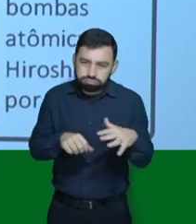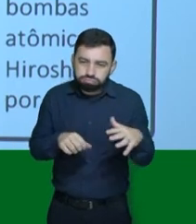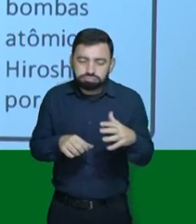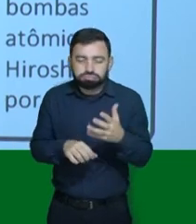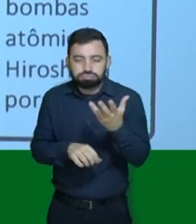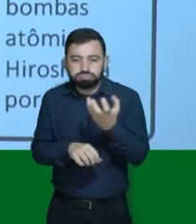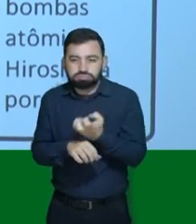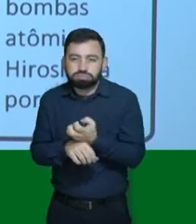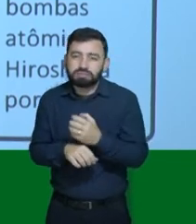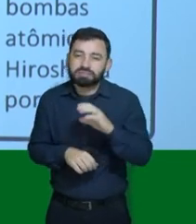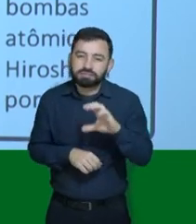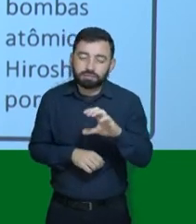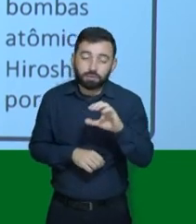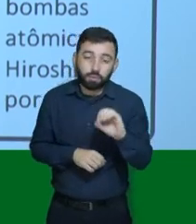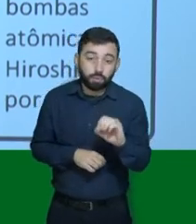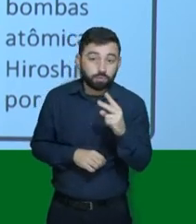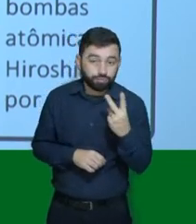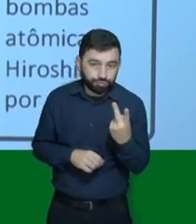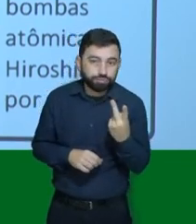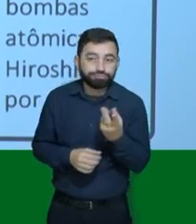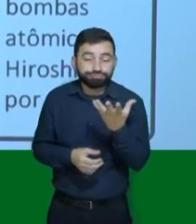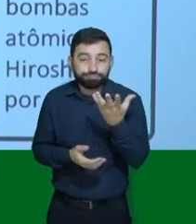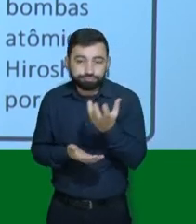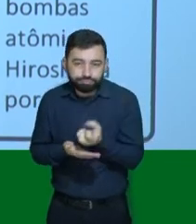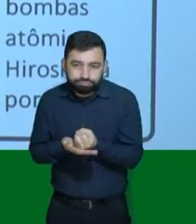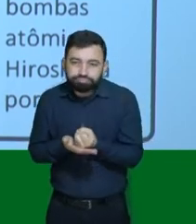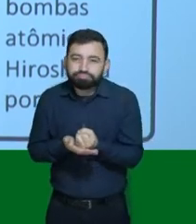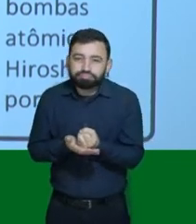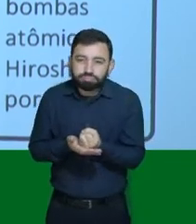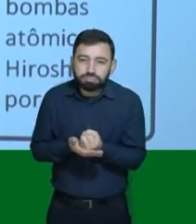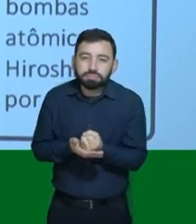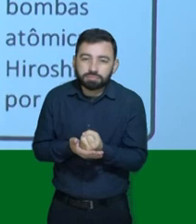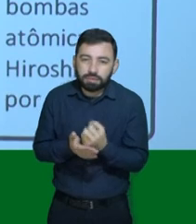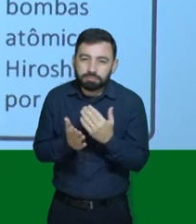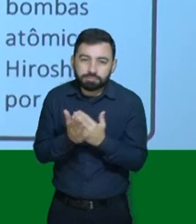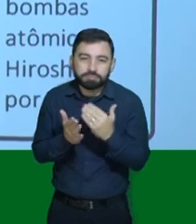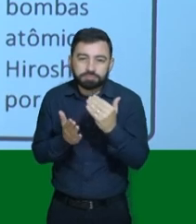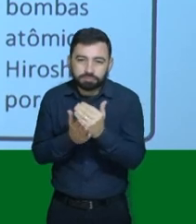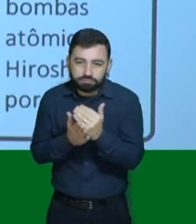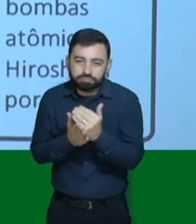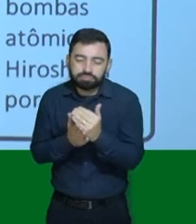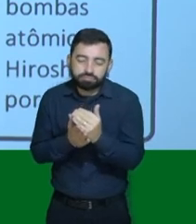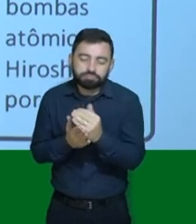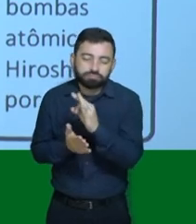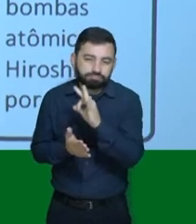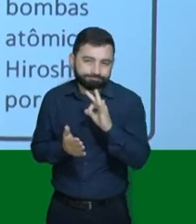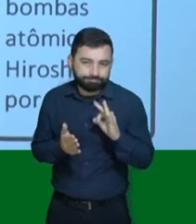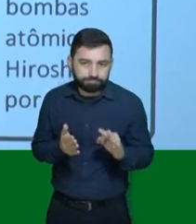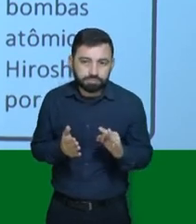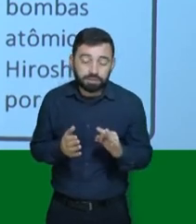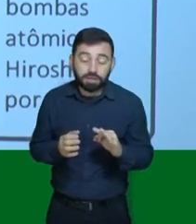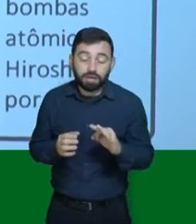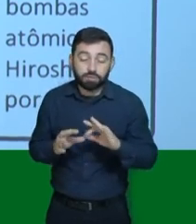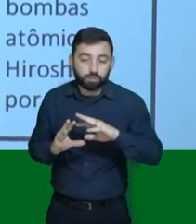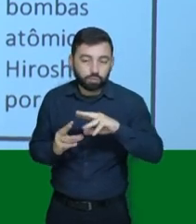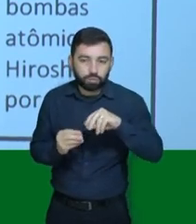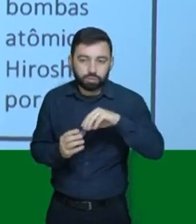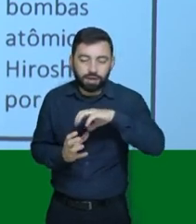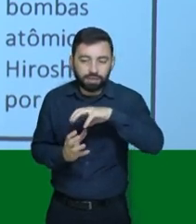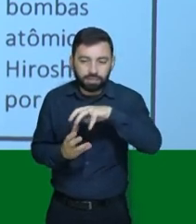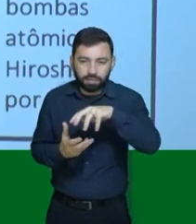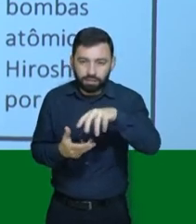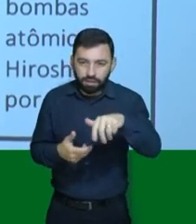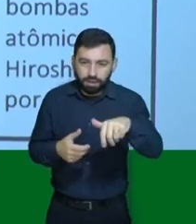das emissões, que ameniza também o aumento da temperatura da Terra. Tá? Mas, por